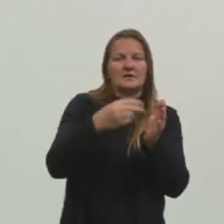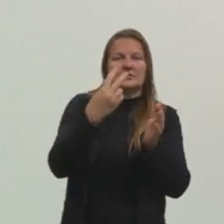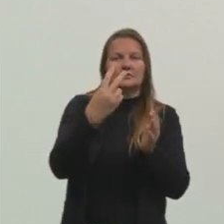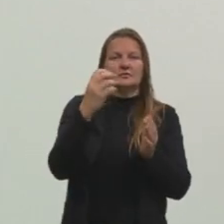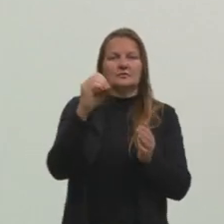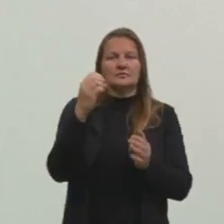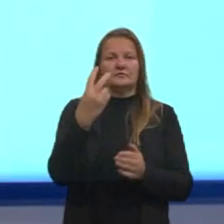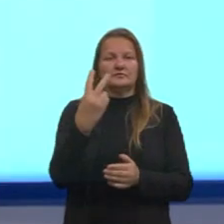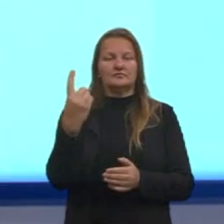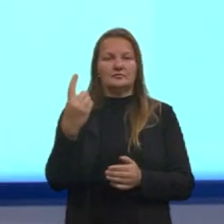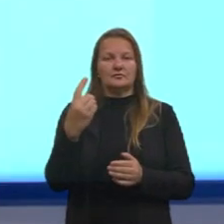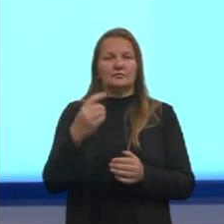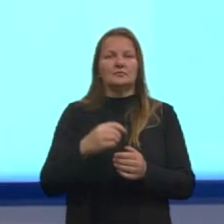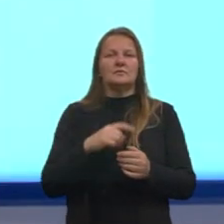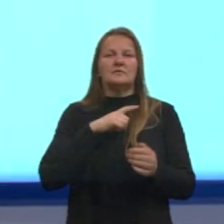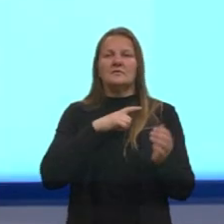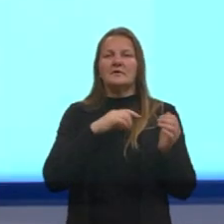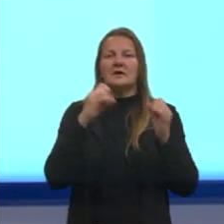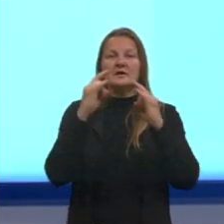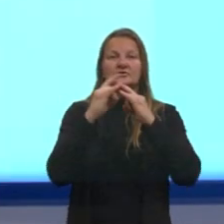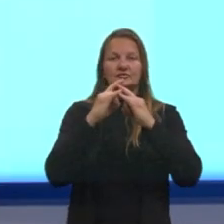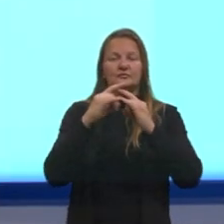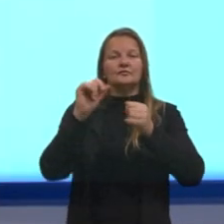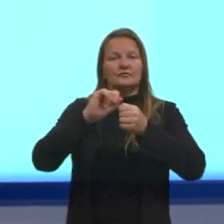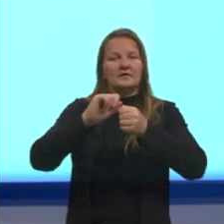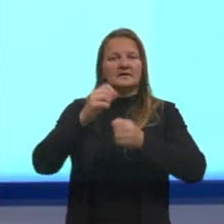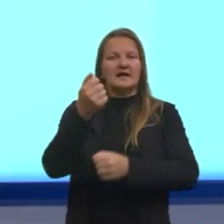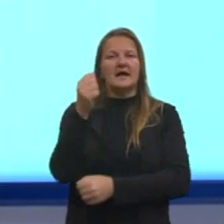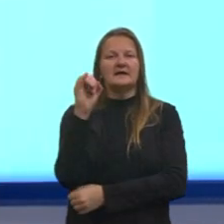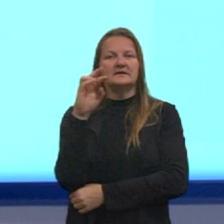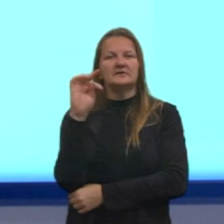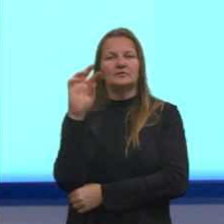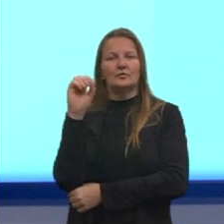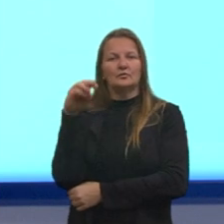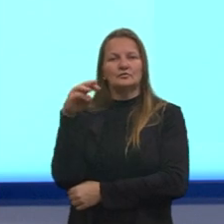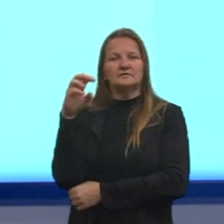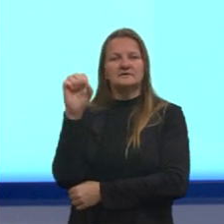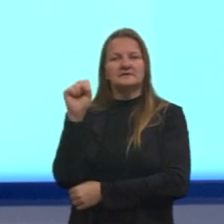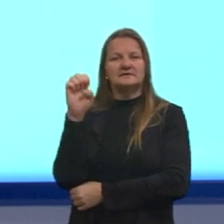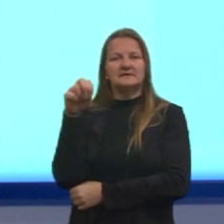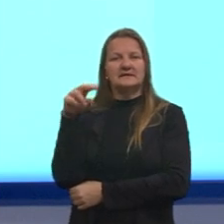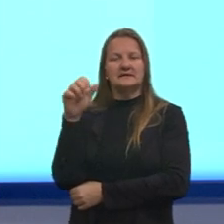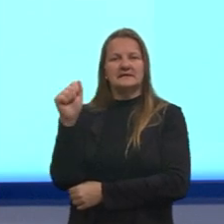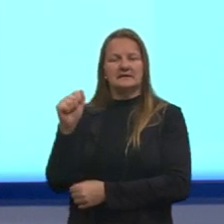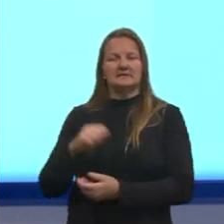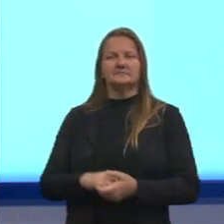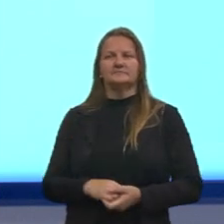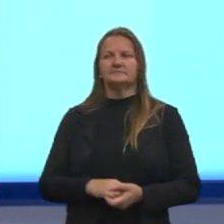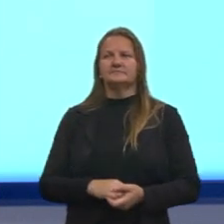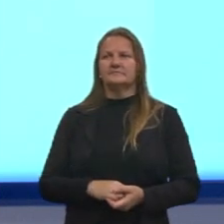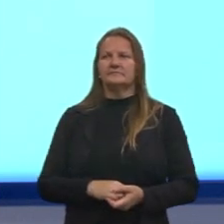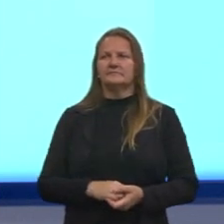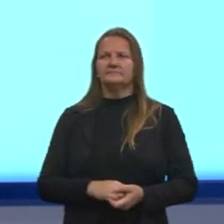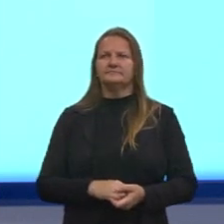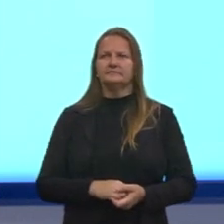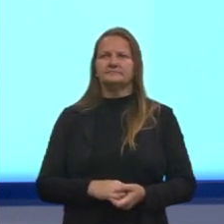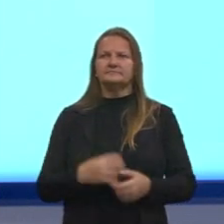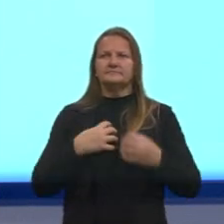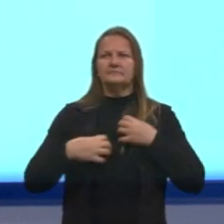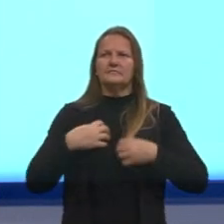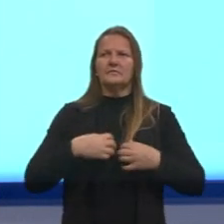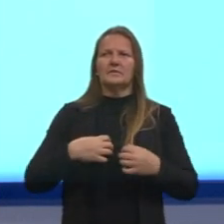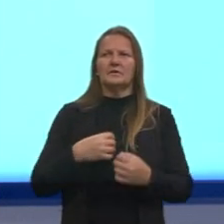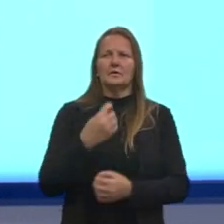fizeram então ali a curiosidade para aprender né em 2019 tava em 37,8%. já em